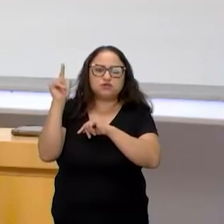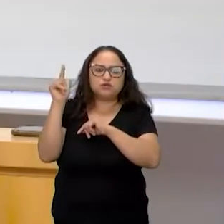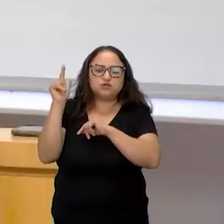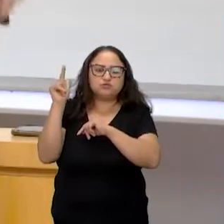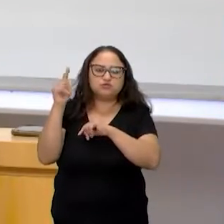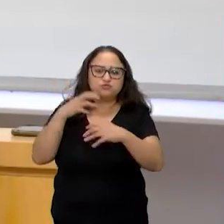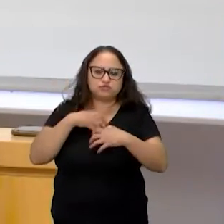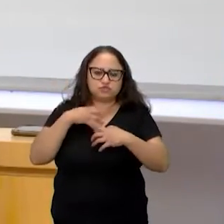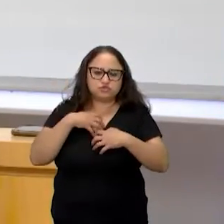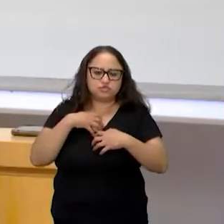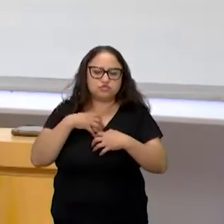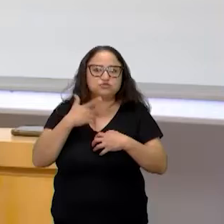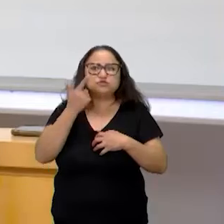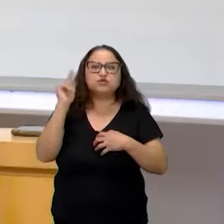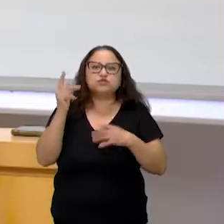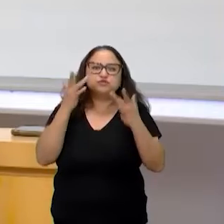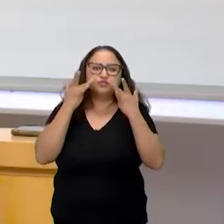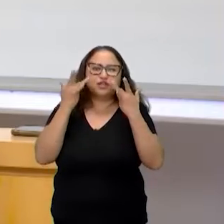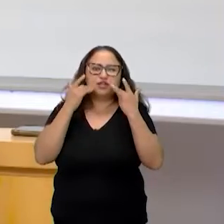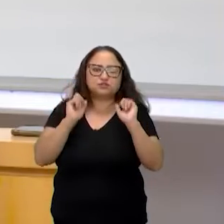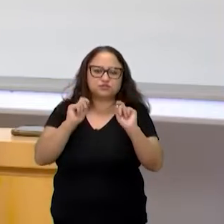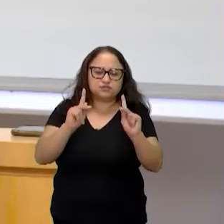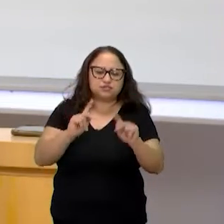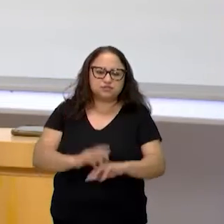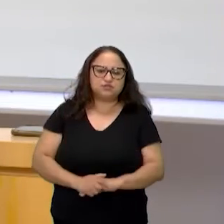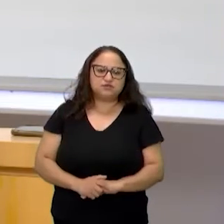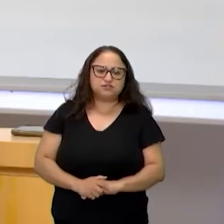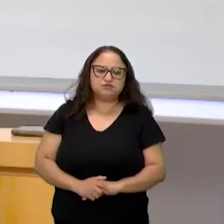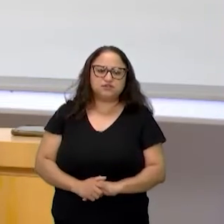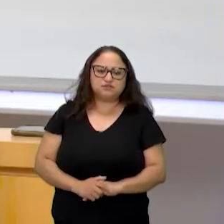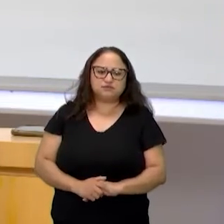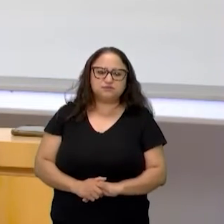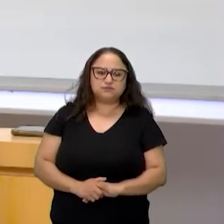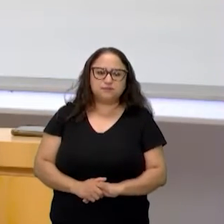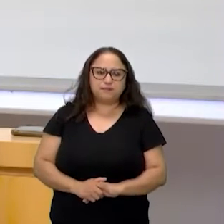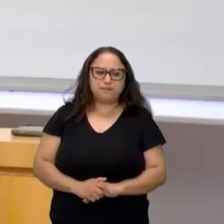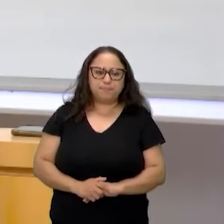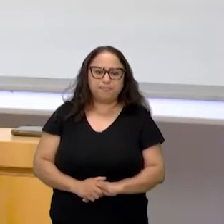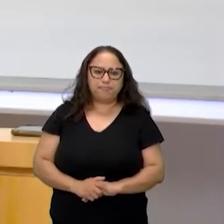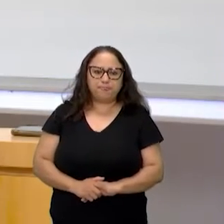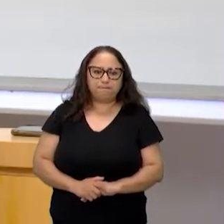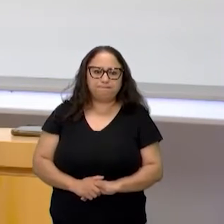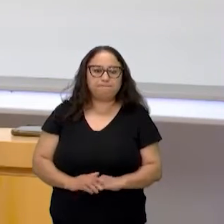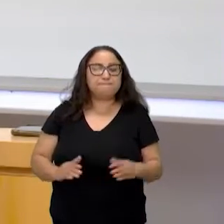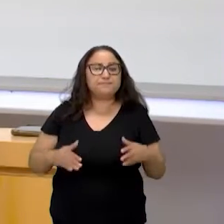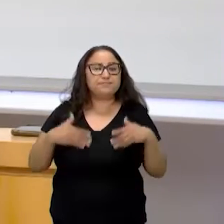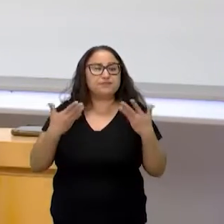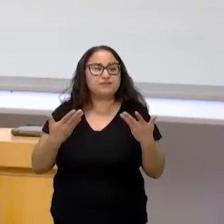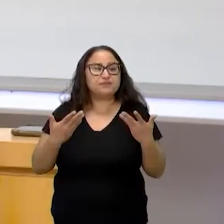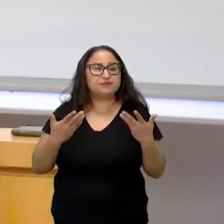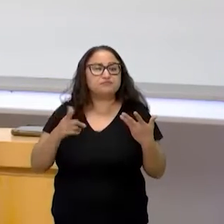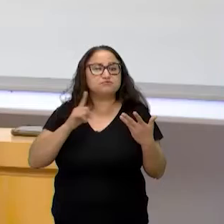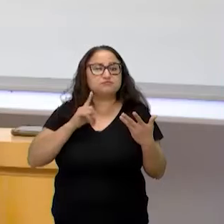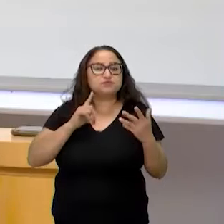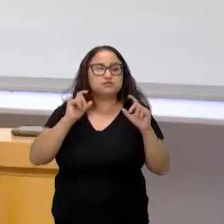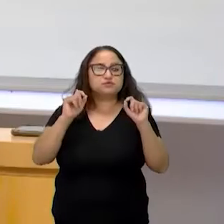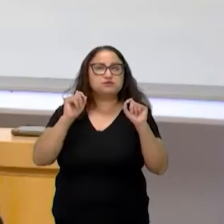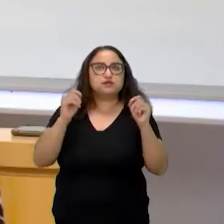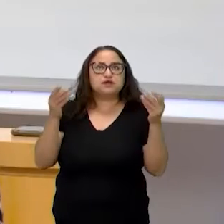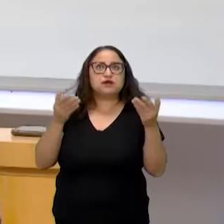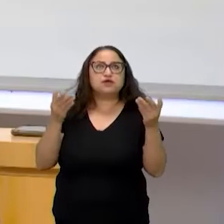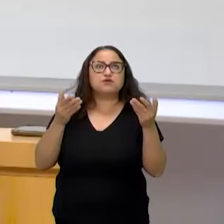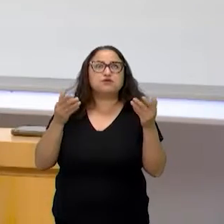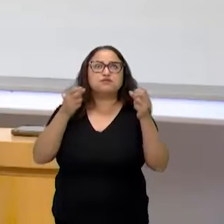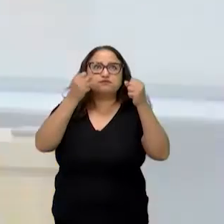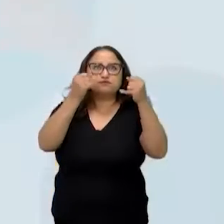situações, em outras peças teatrais, ok? Certo? Então, gente, nós temos aqui... E agora a gente vai falar